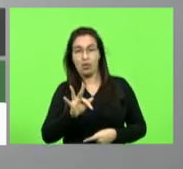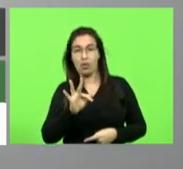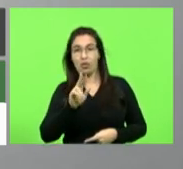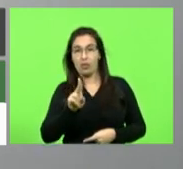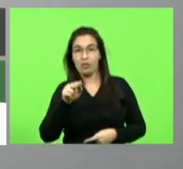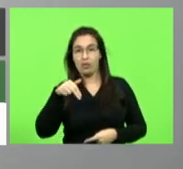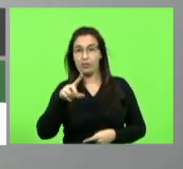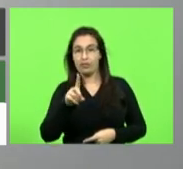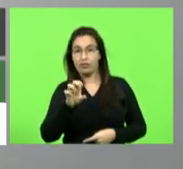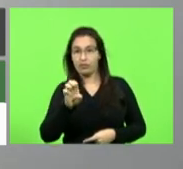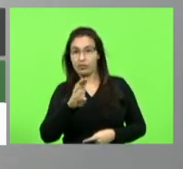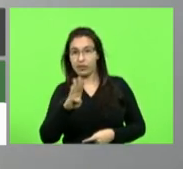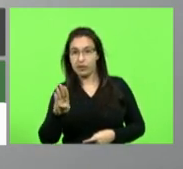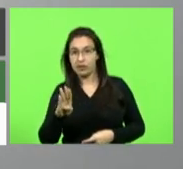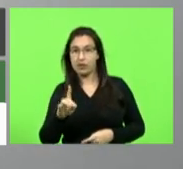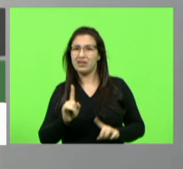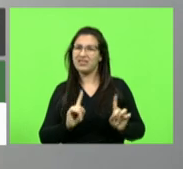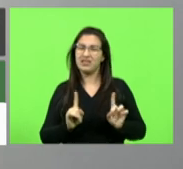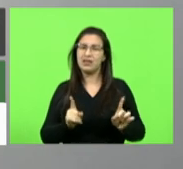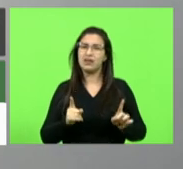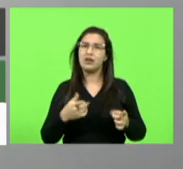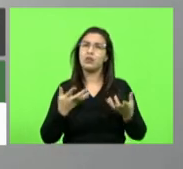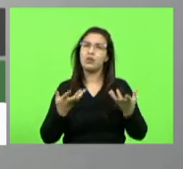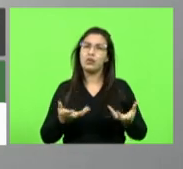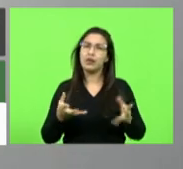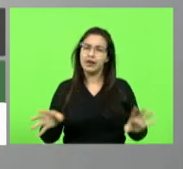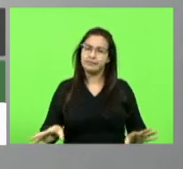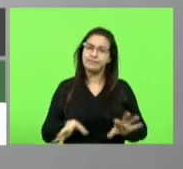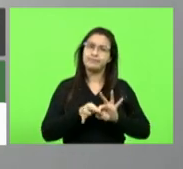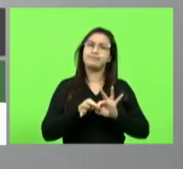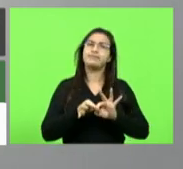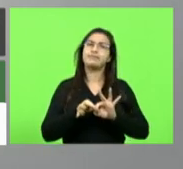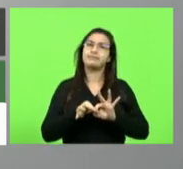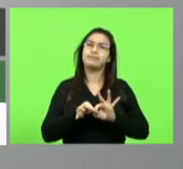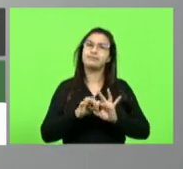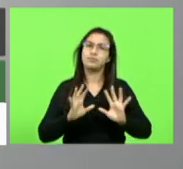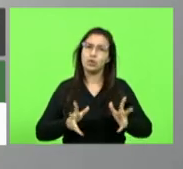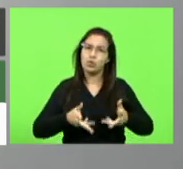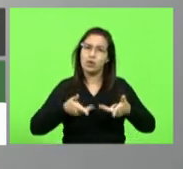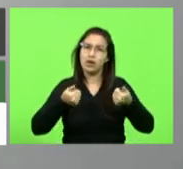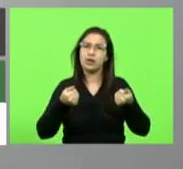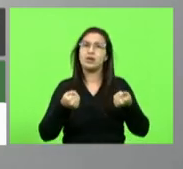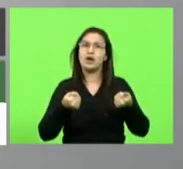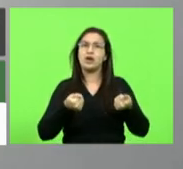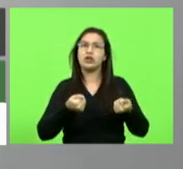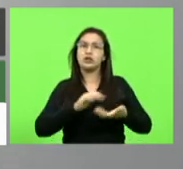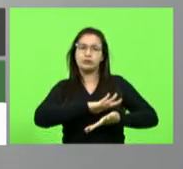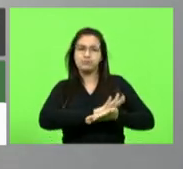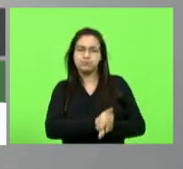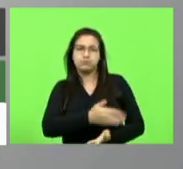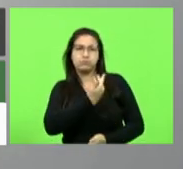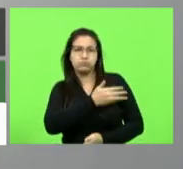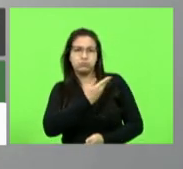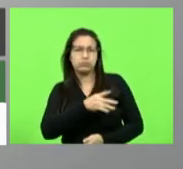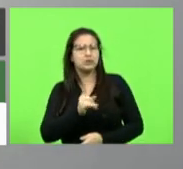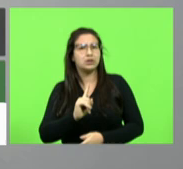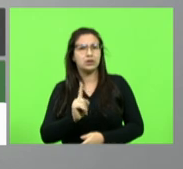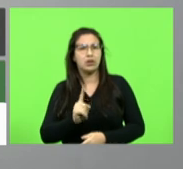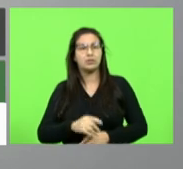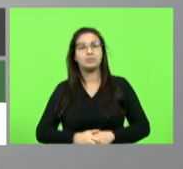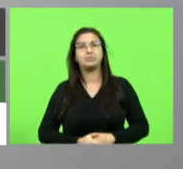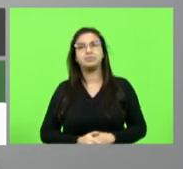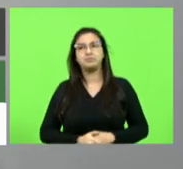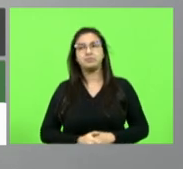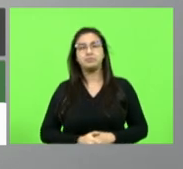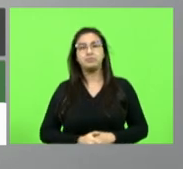por uma educação pública, laica, de qualidade, antirracista, anticapacitista. É